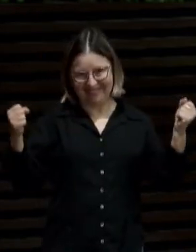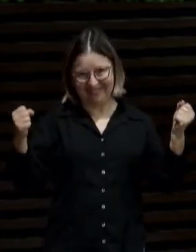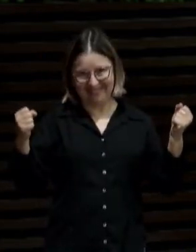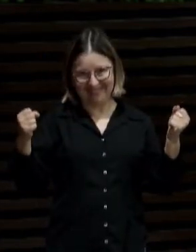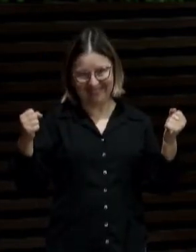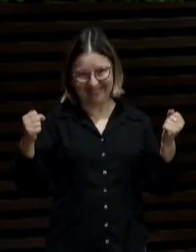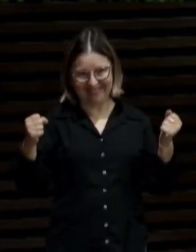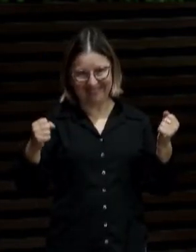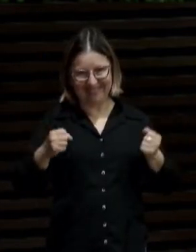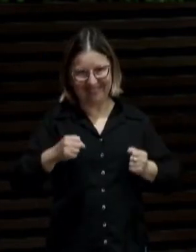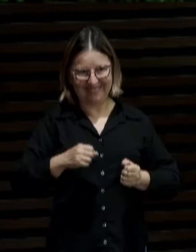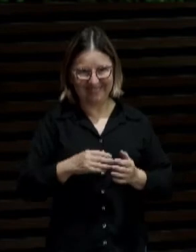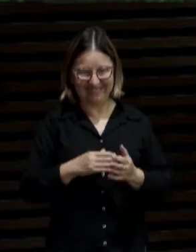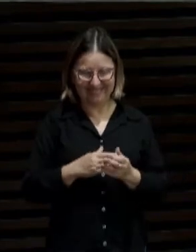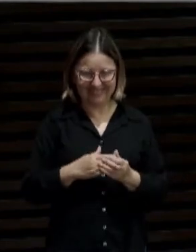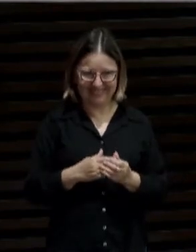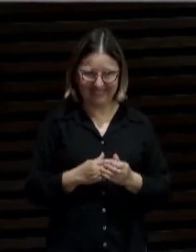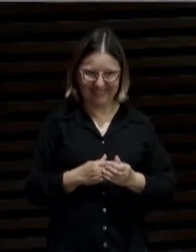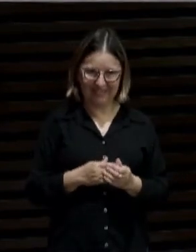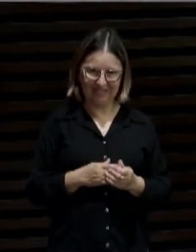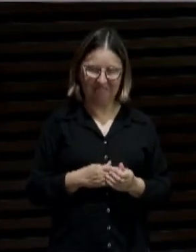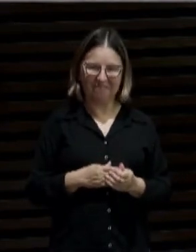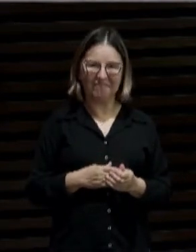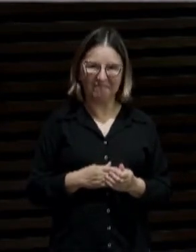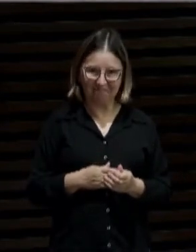para ele de cima e falou, rapaz,